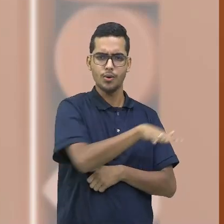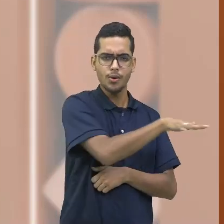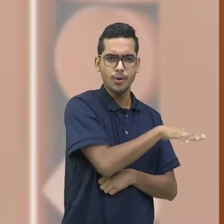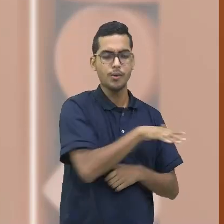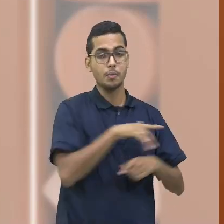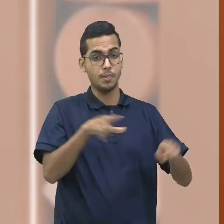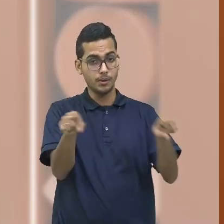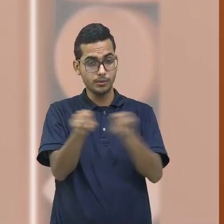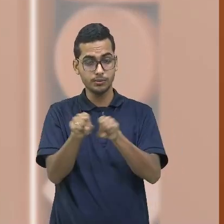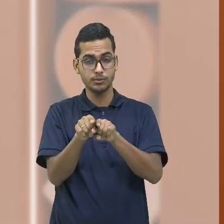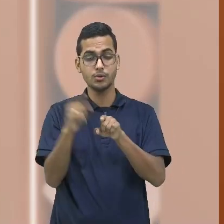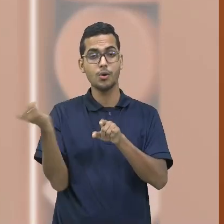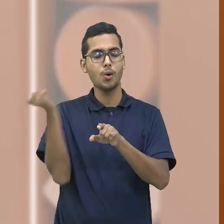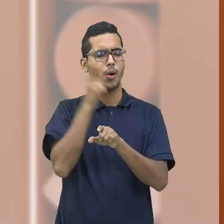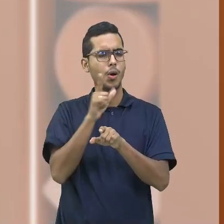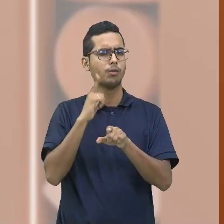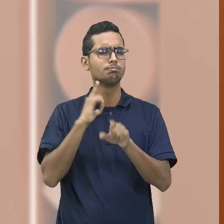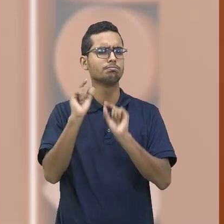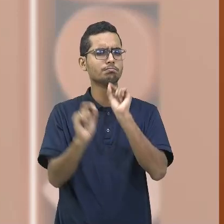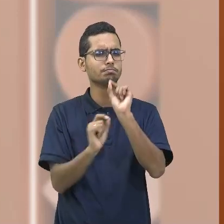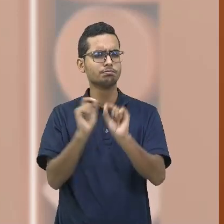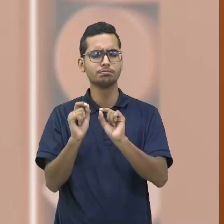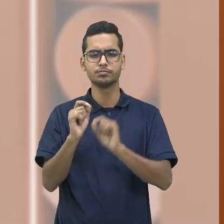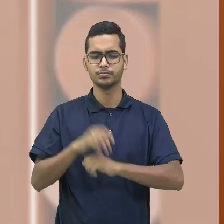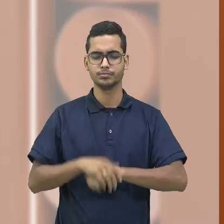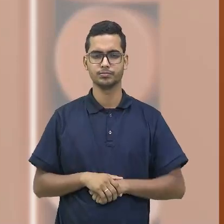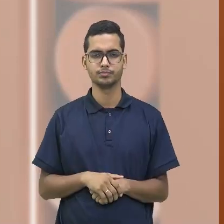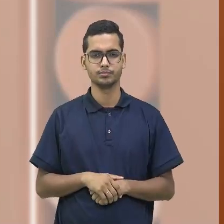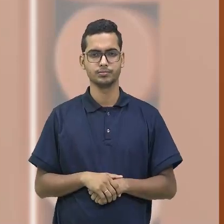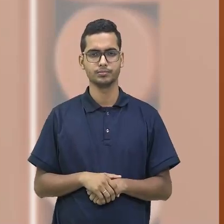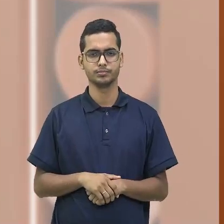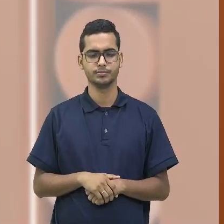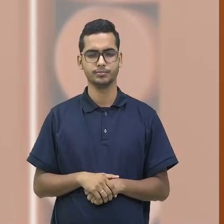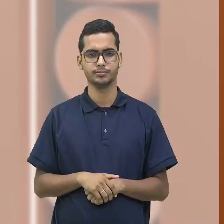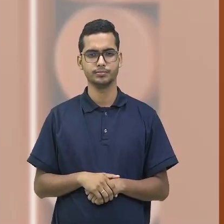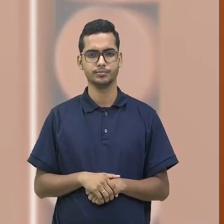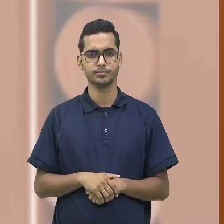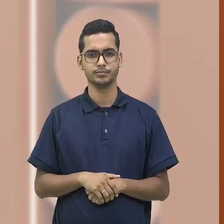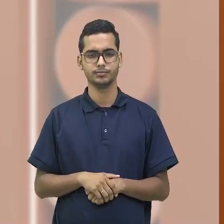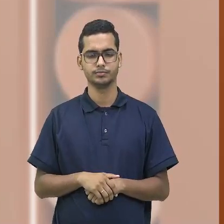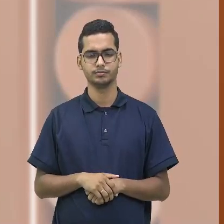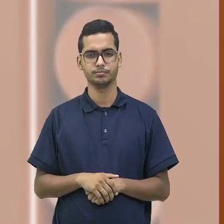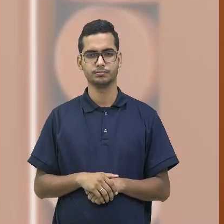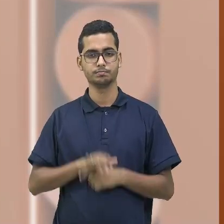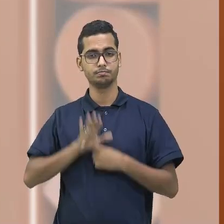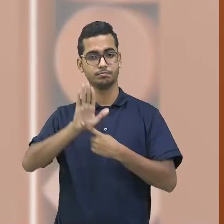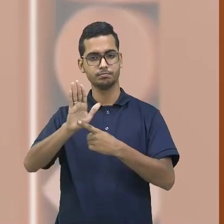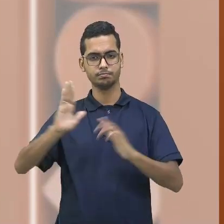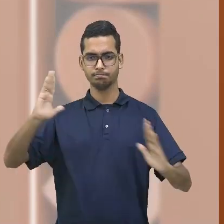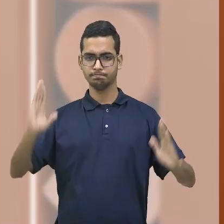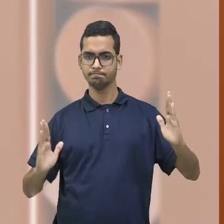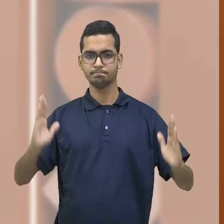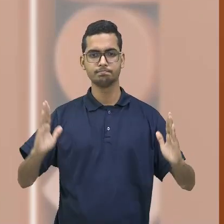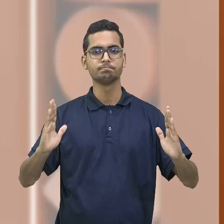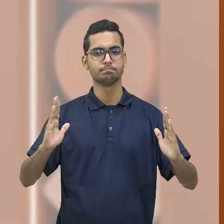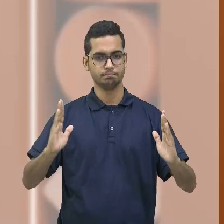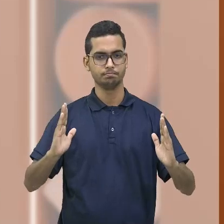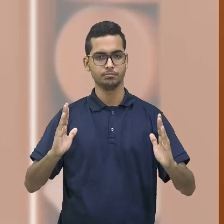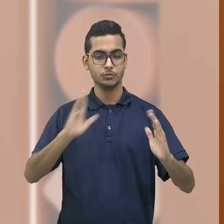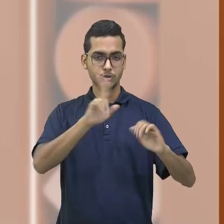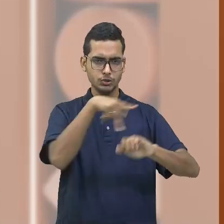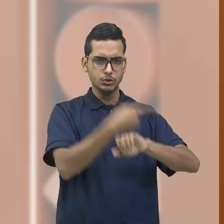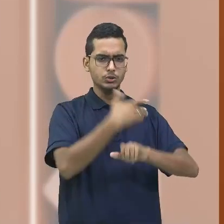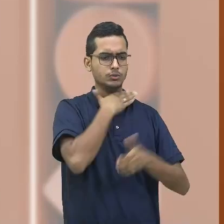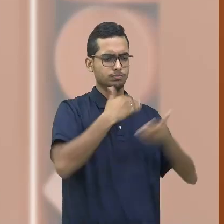a compreender justamente o período que vai se instalar após esse colapso